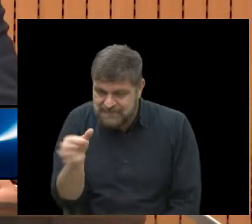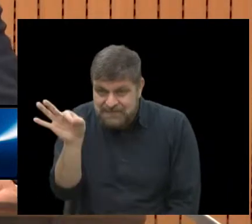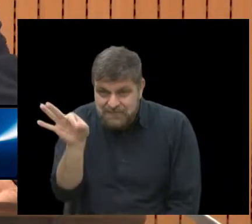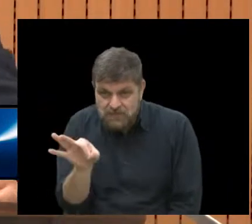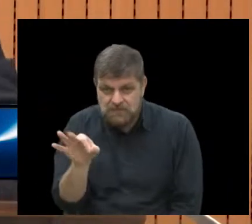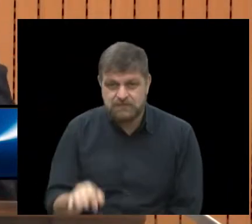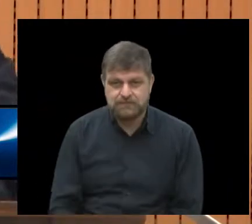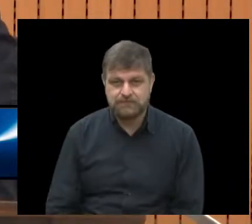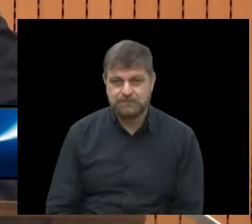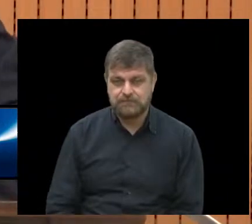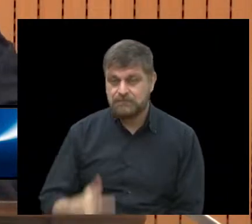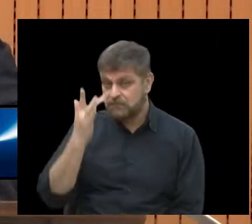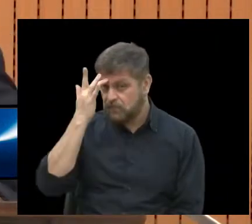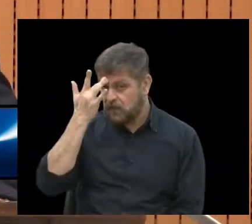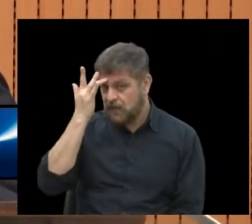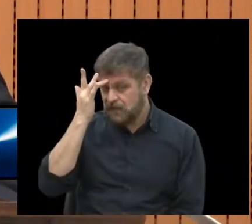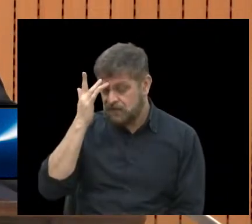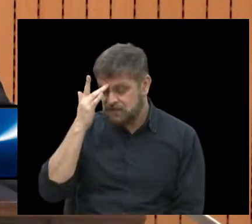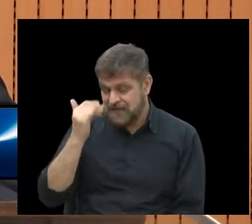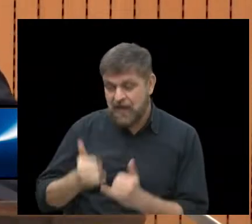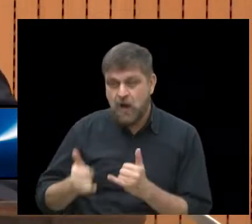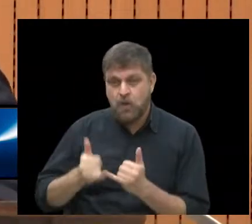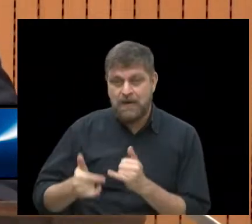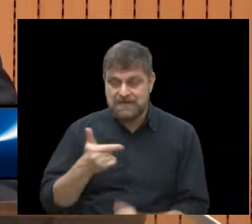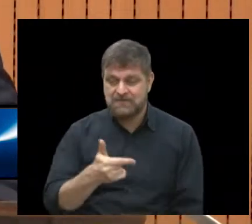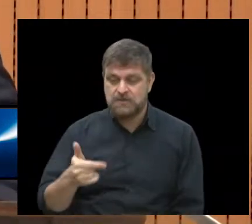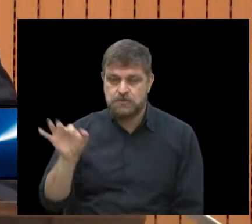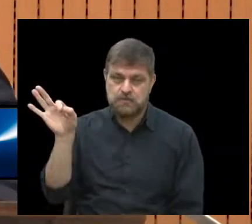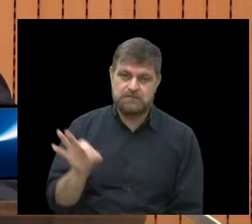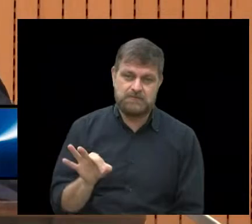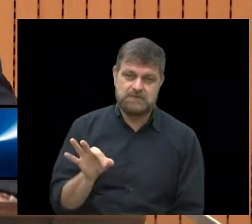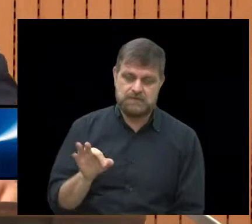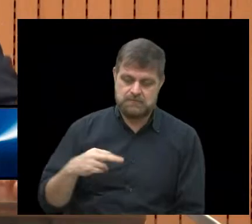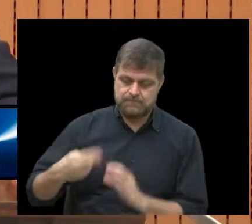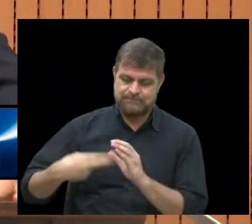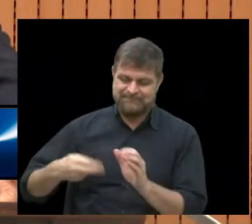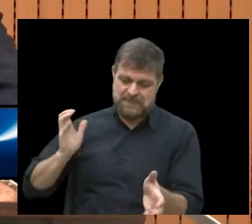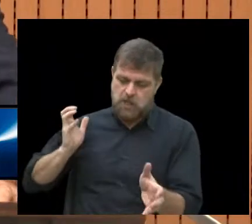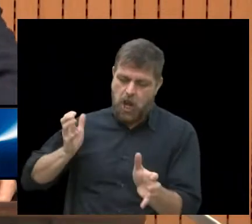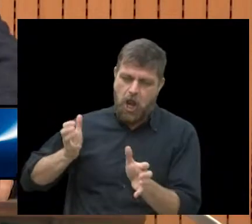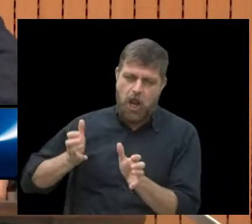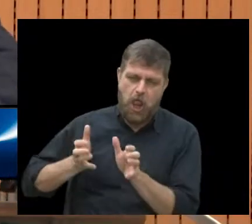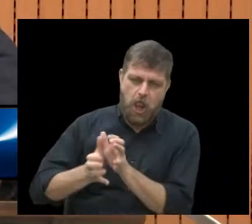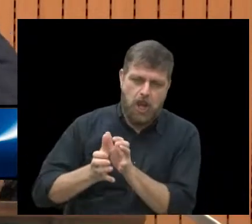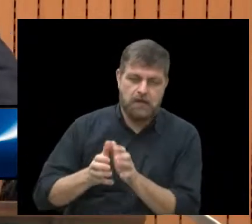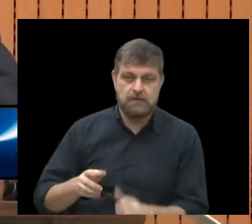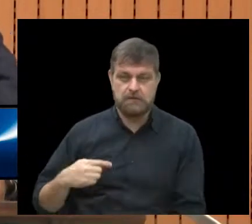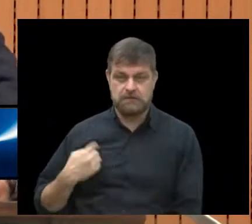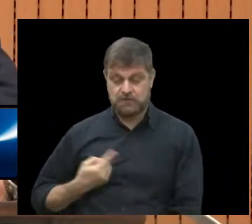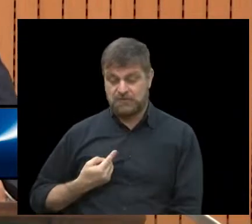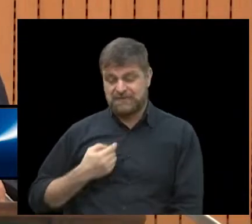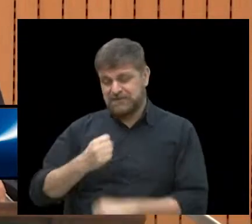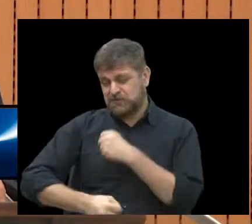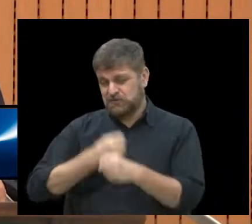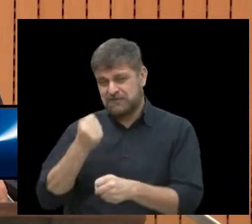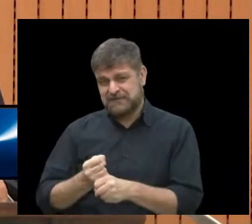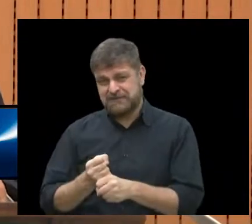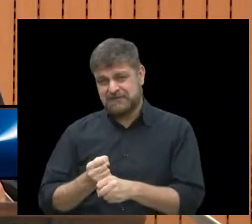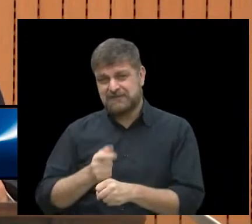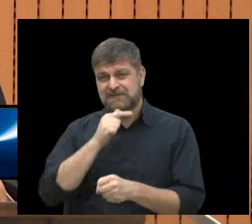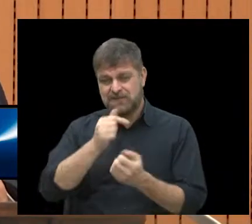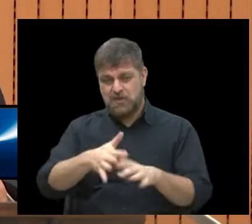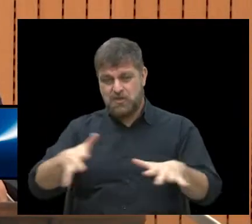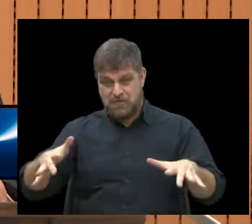34,6%, e da Índia, quase 22%. Todos os anos, nós jogamos nos